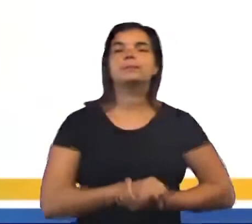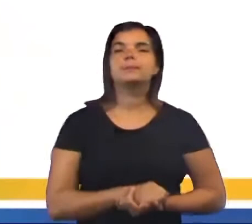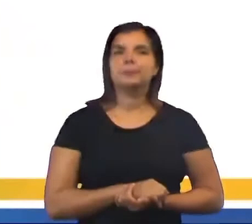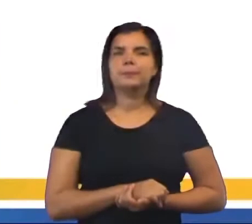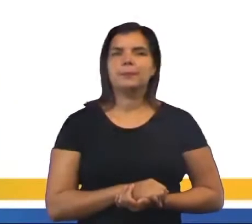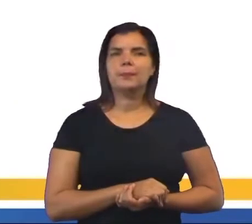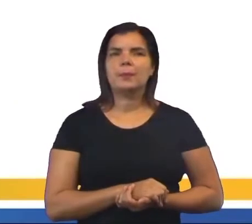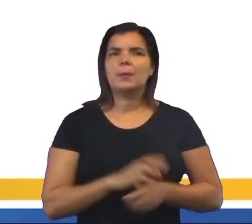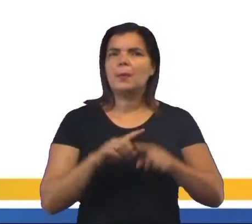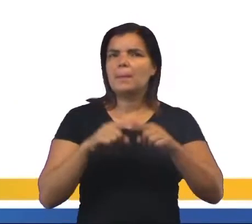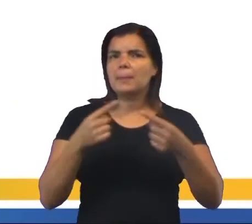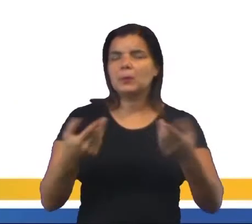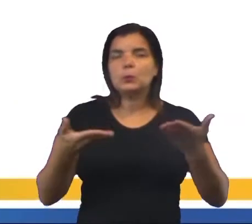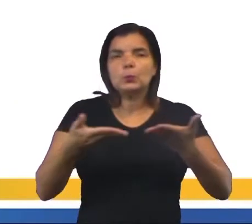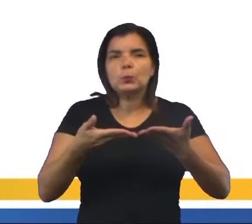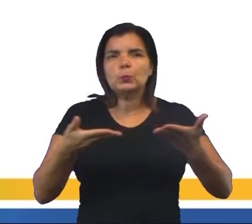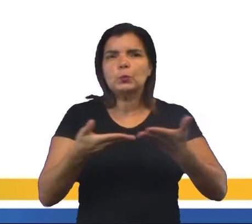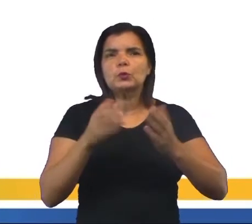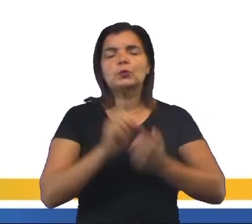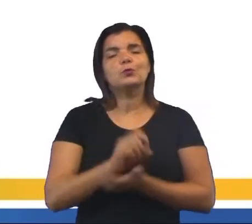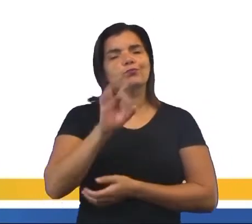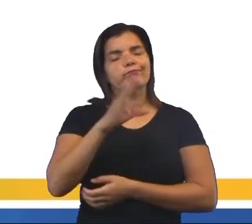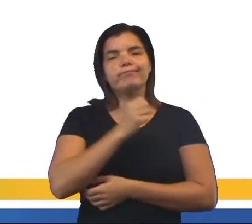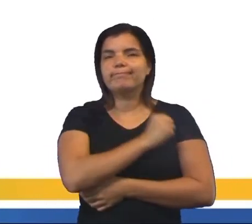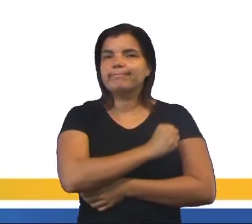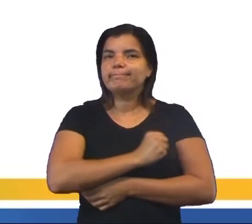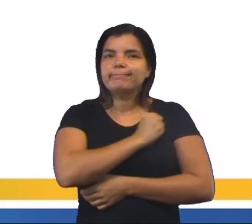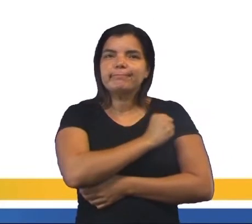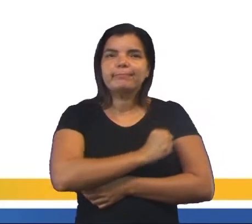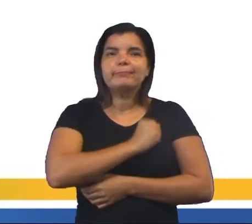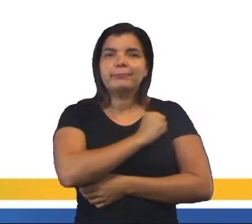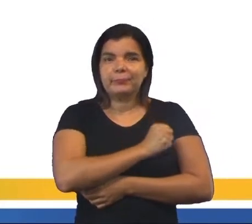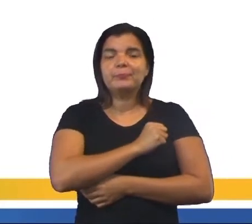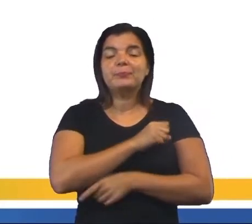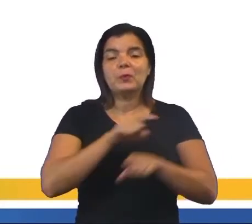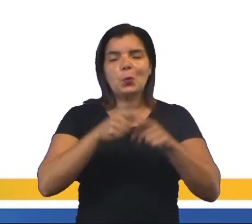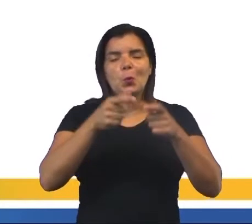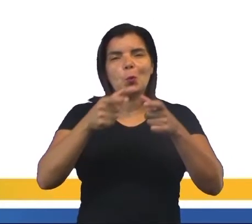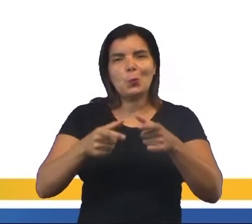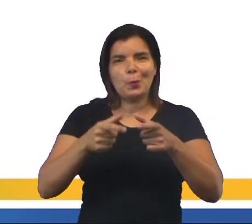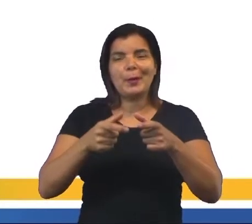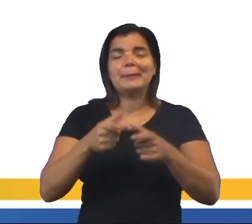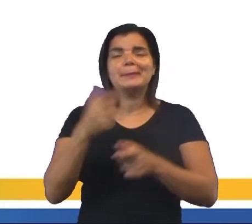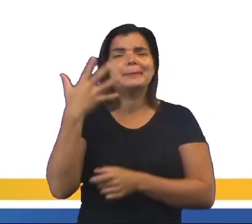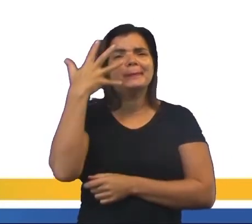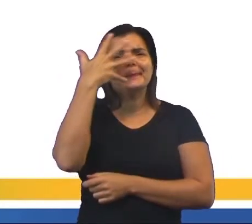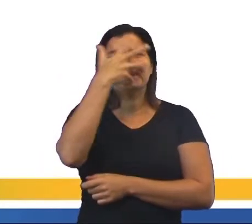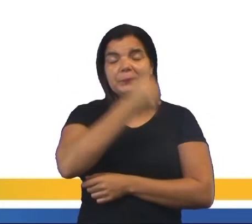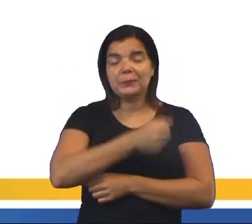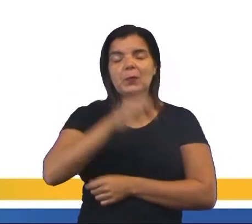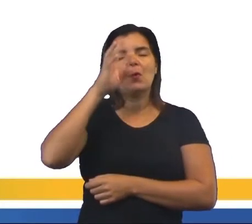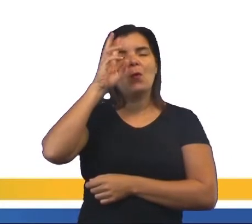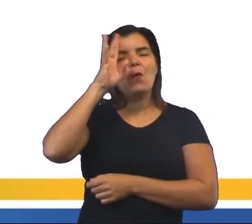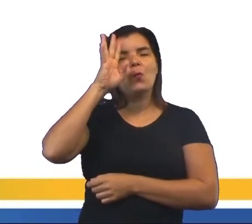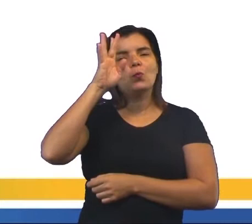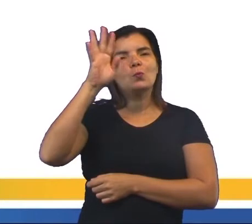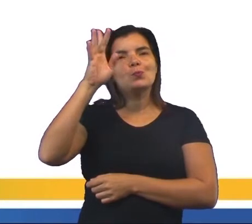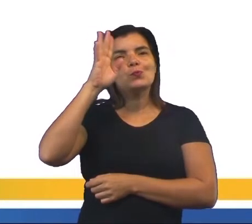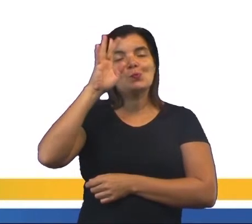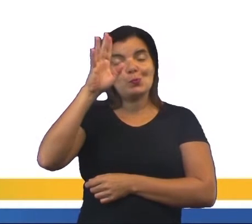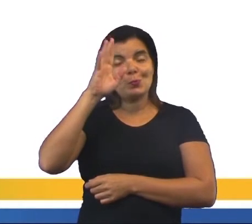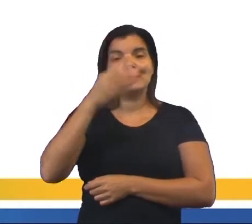sensações. Mas hoje, só saudades daquele lugar mágico que minha memória resgata com